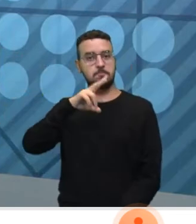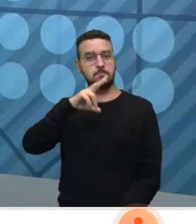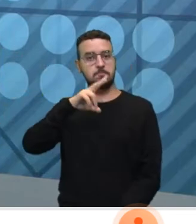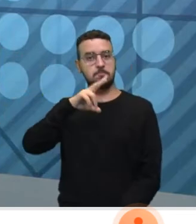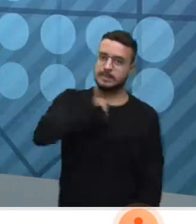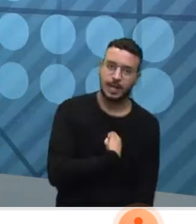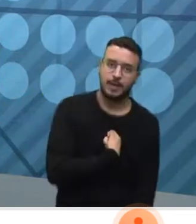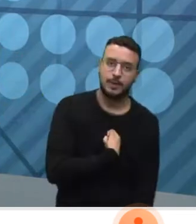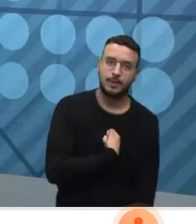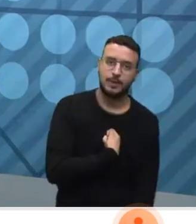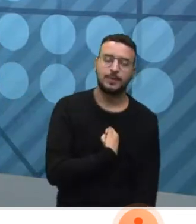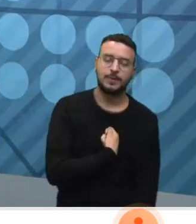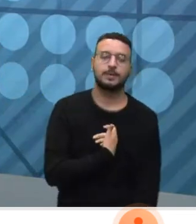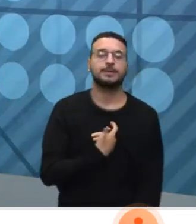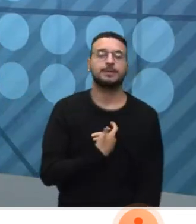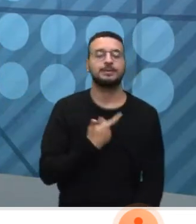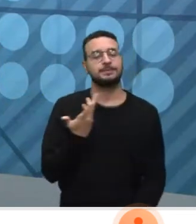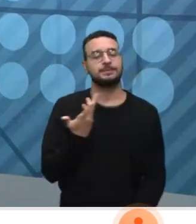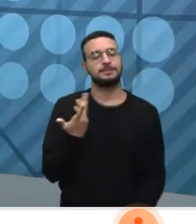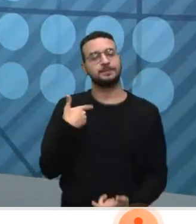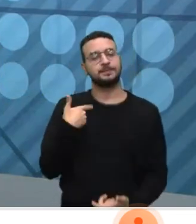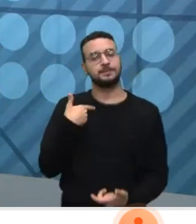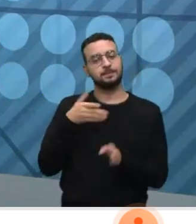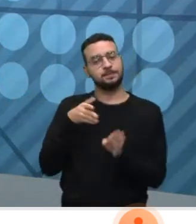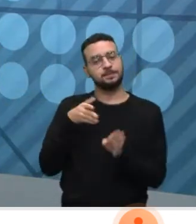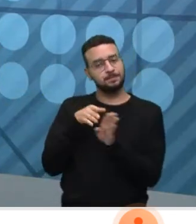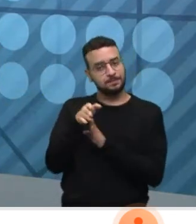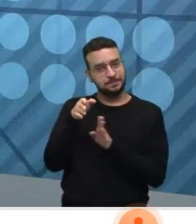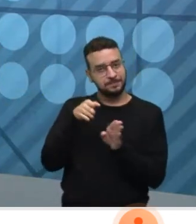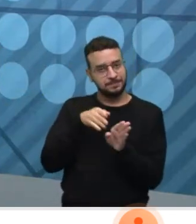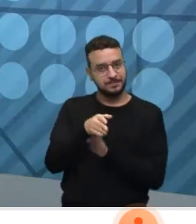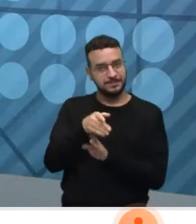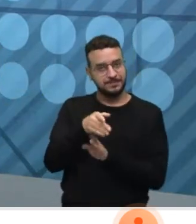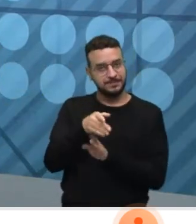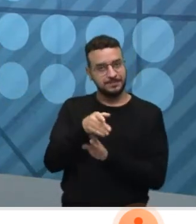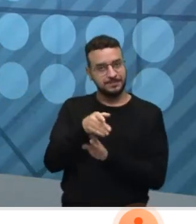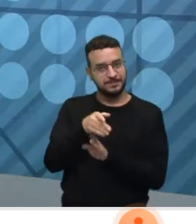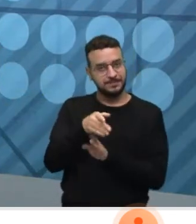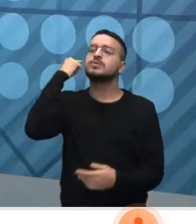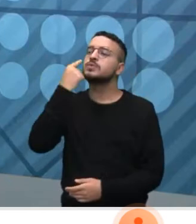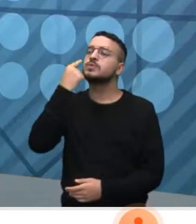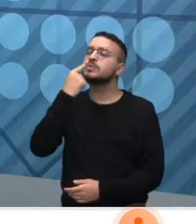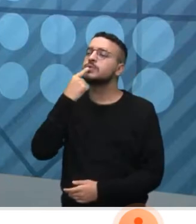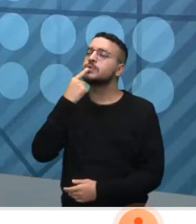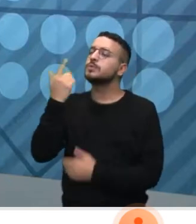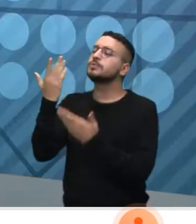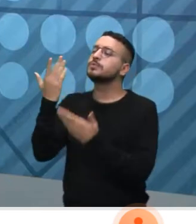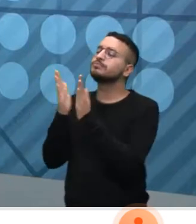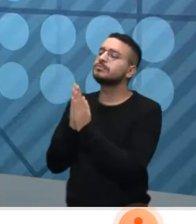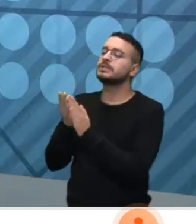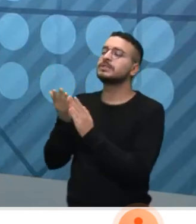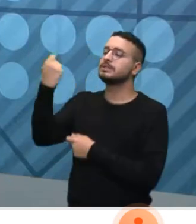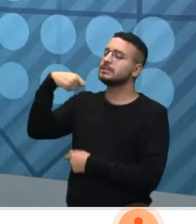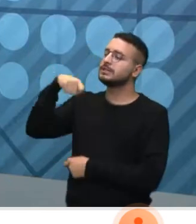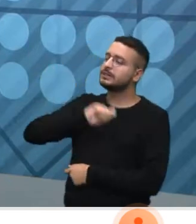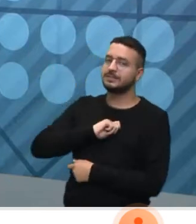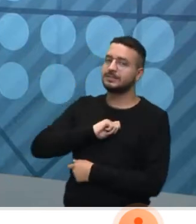sugiro que você faça isso, tendo contato com os surdos e pedindo sinal pessoal caso você